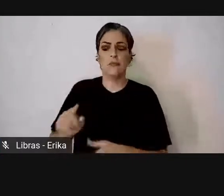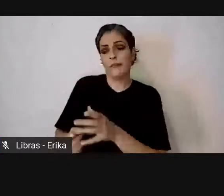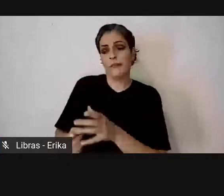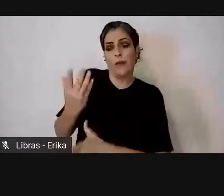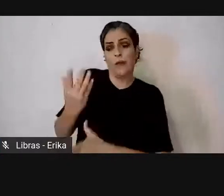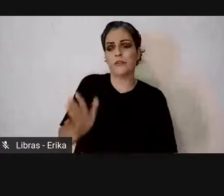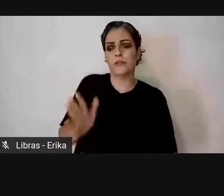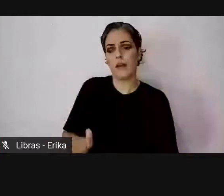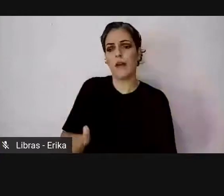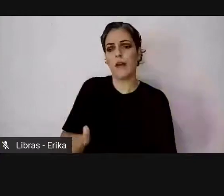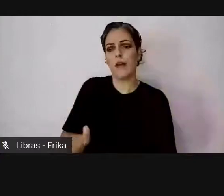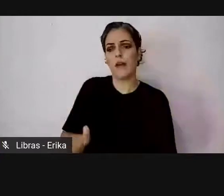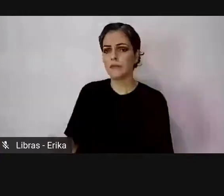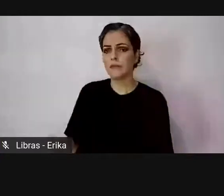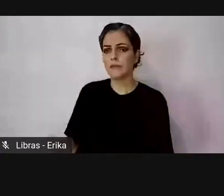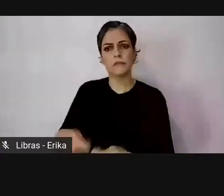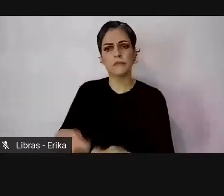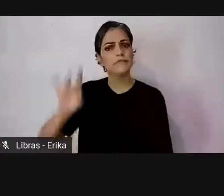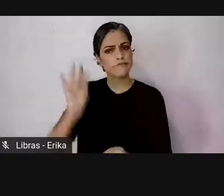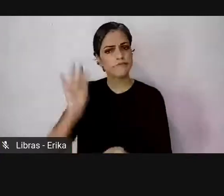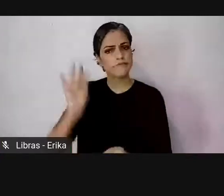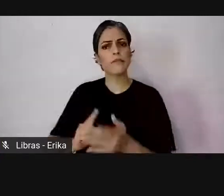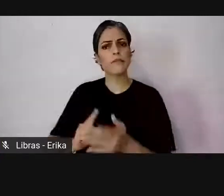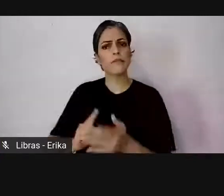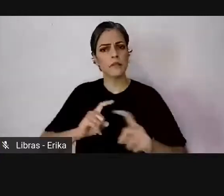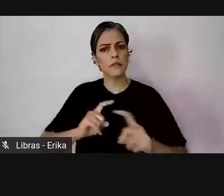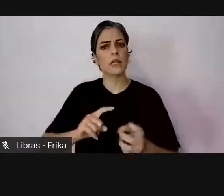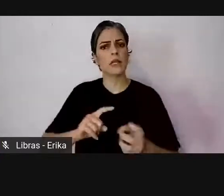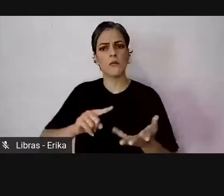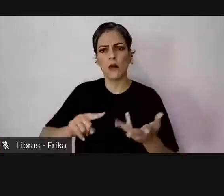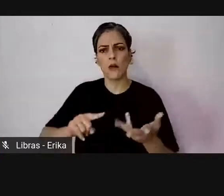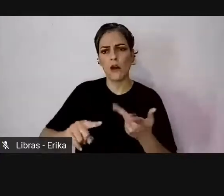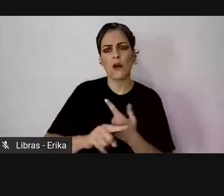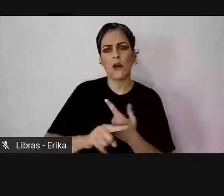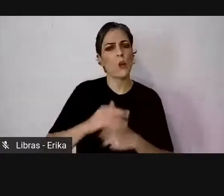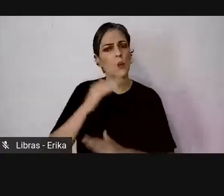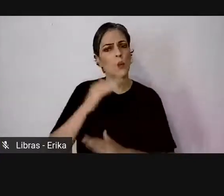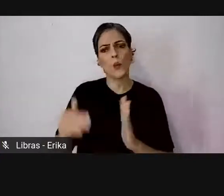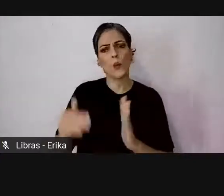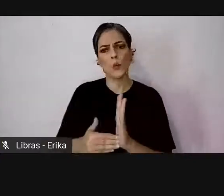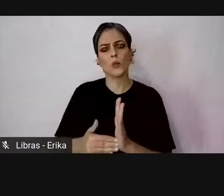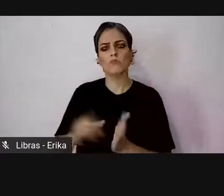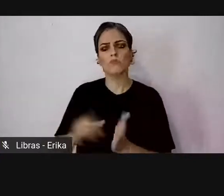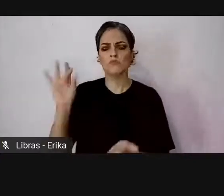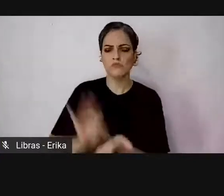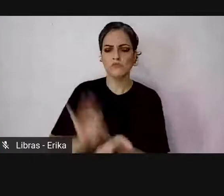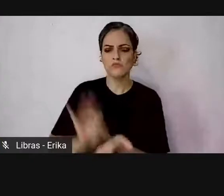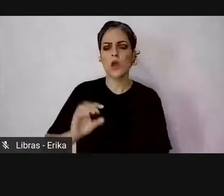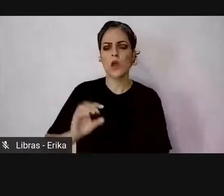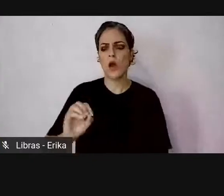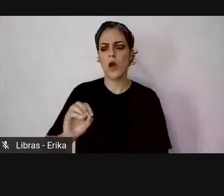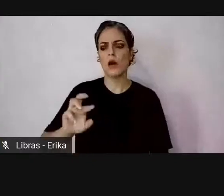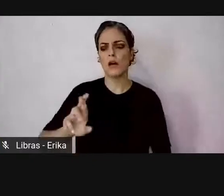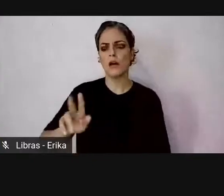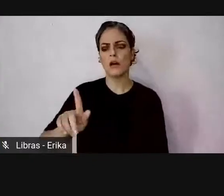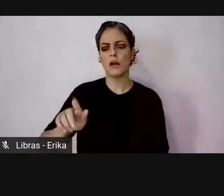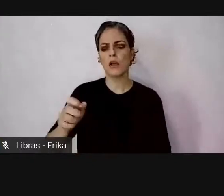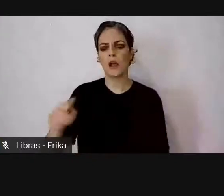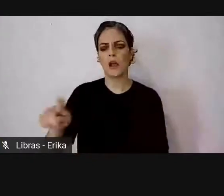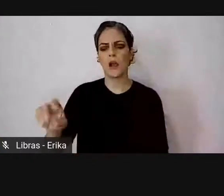de fato. A Procuradoria da Mulher passasse a ser um órgão dentro da estrutura representativa,